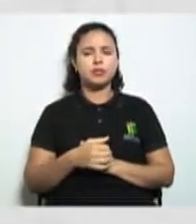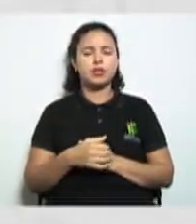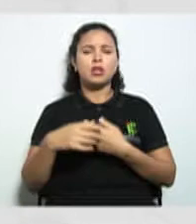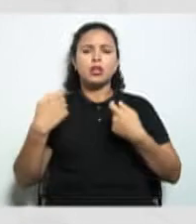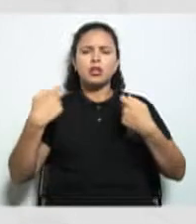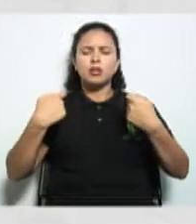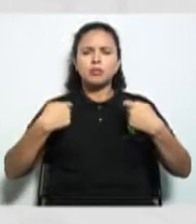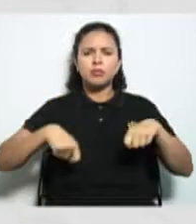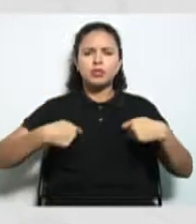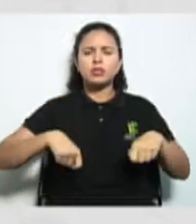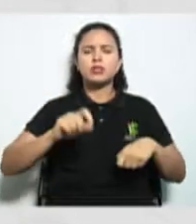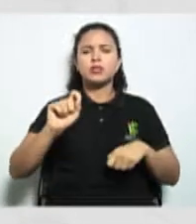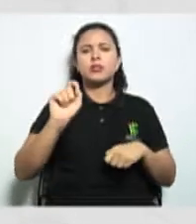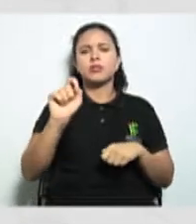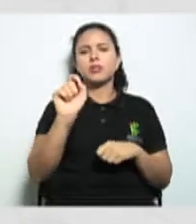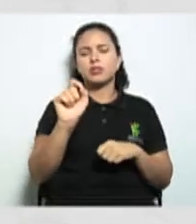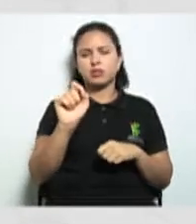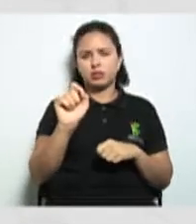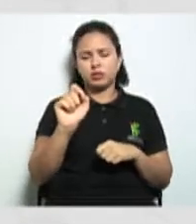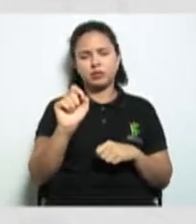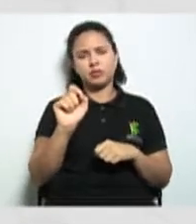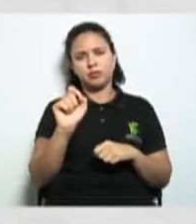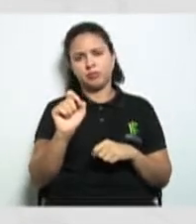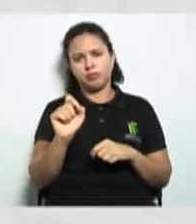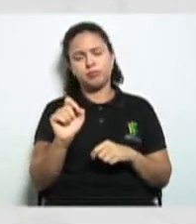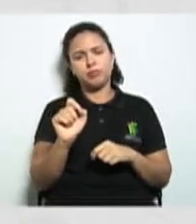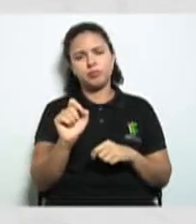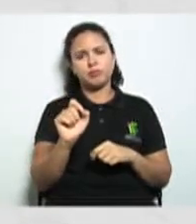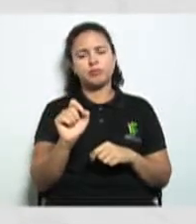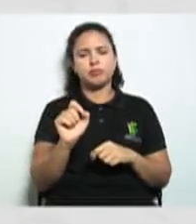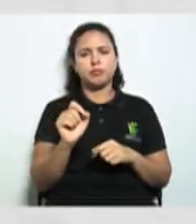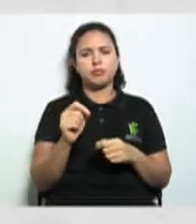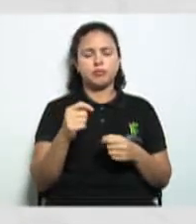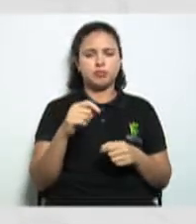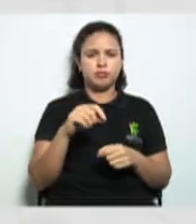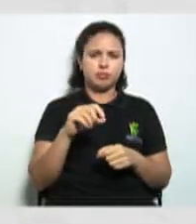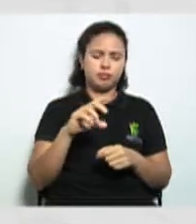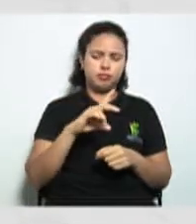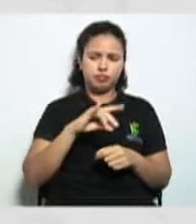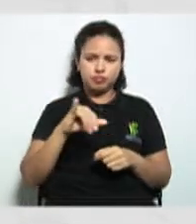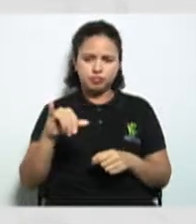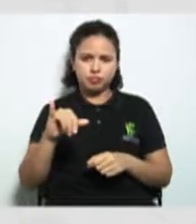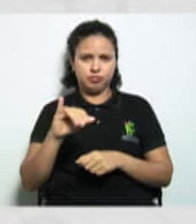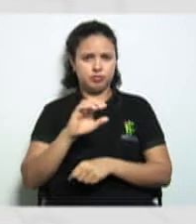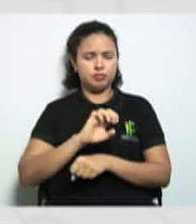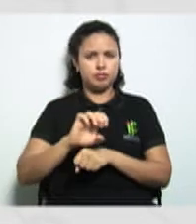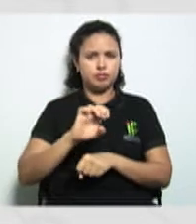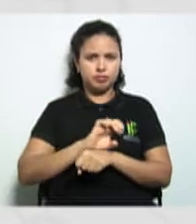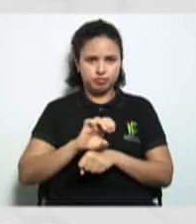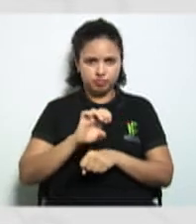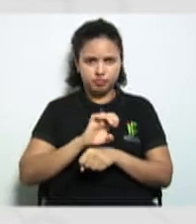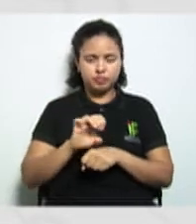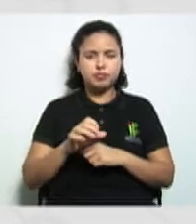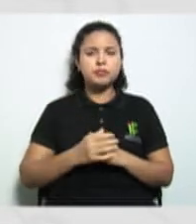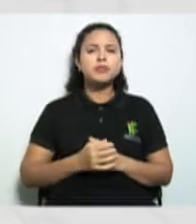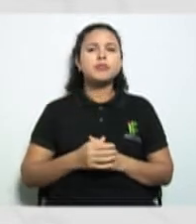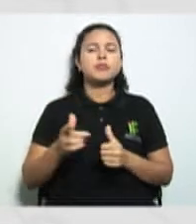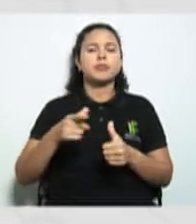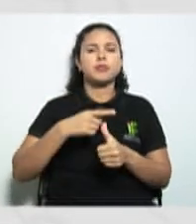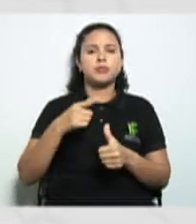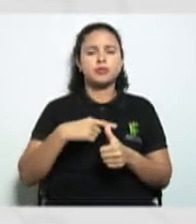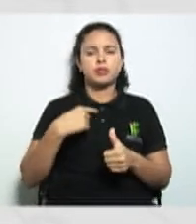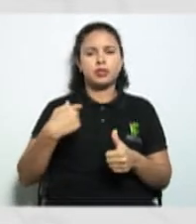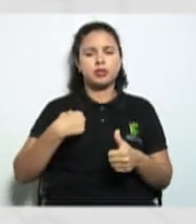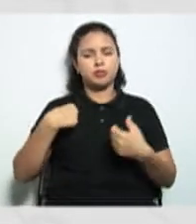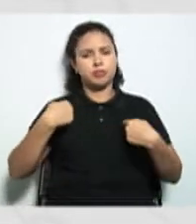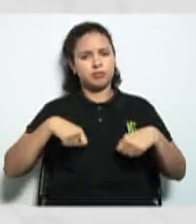são os requisitos que devem ser observados na concessão do estágio. Quais são esses requisitos? Primeiro, eu preciso